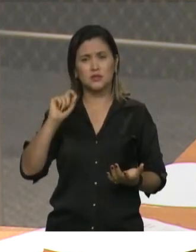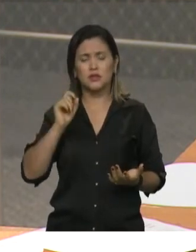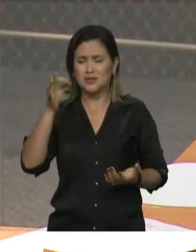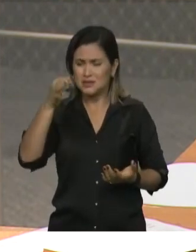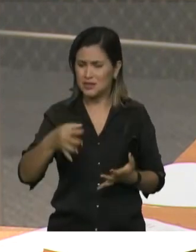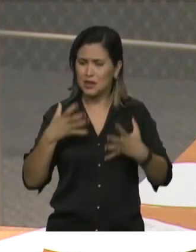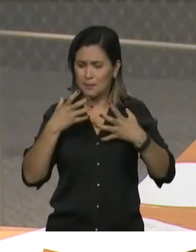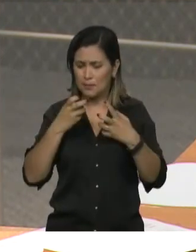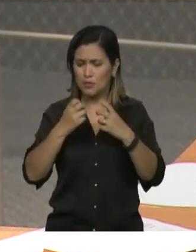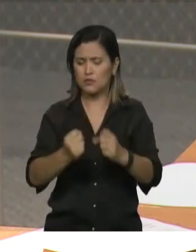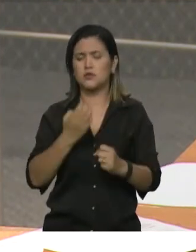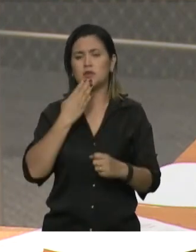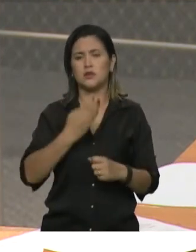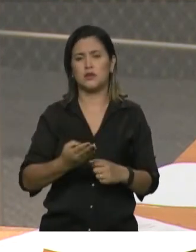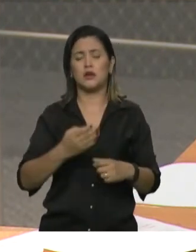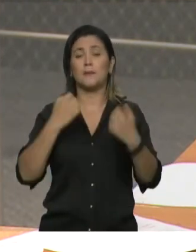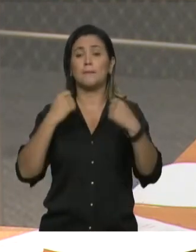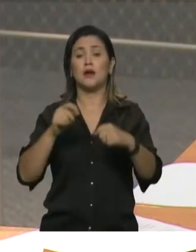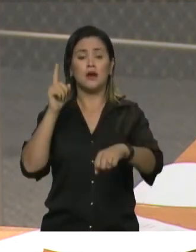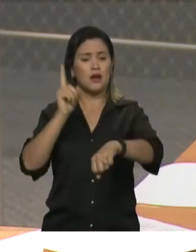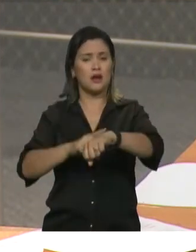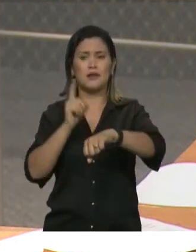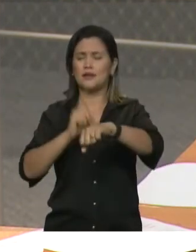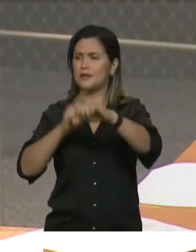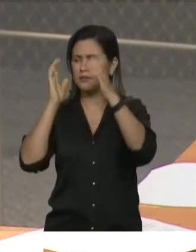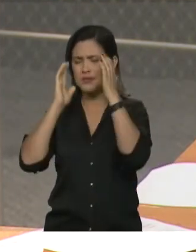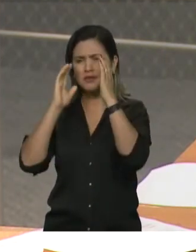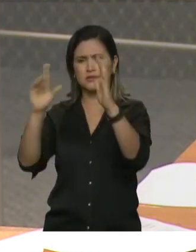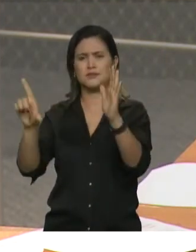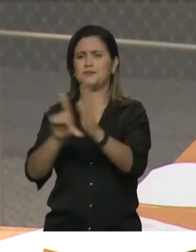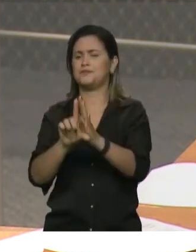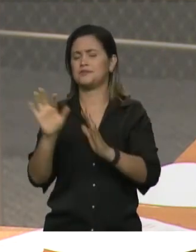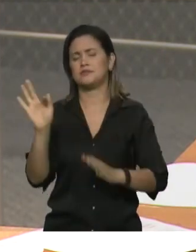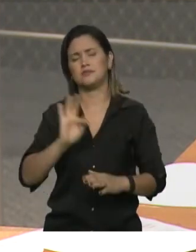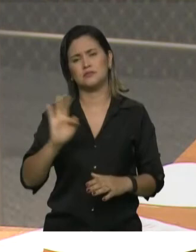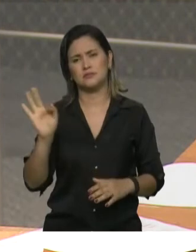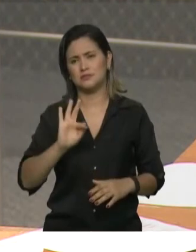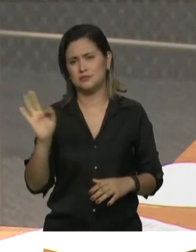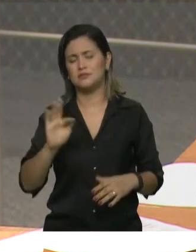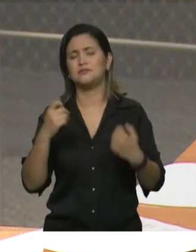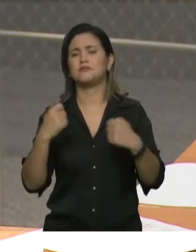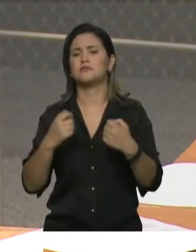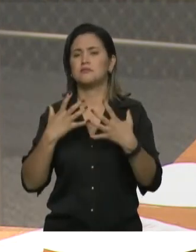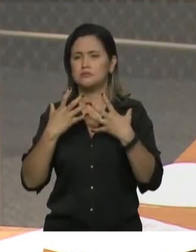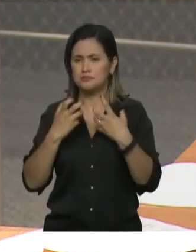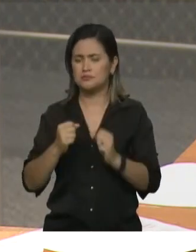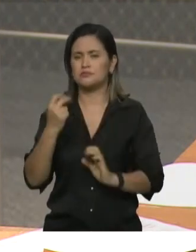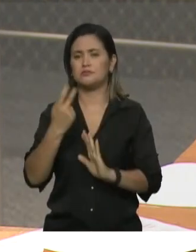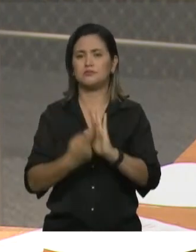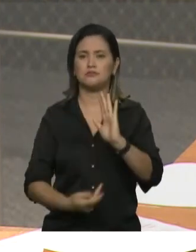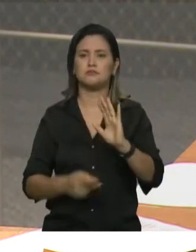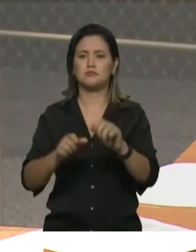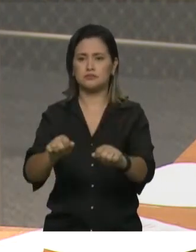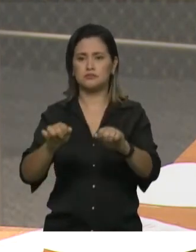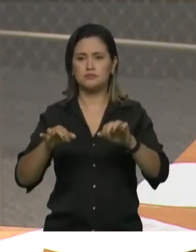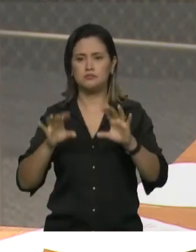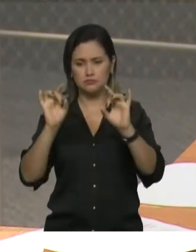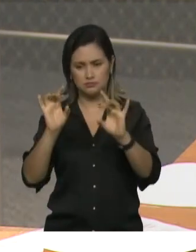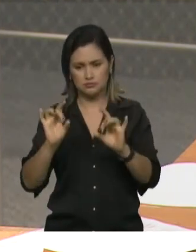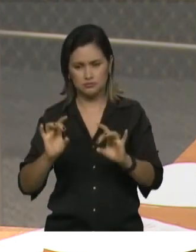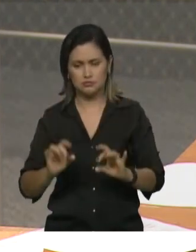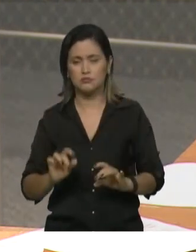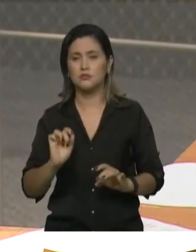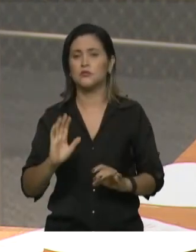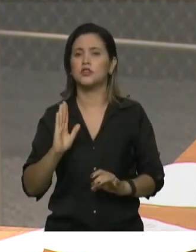cumprimento imediato, e não vejo por que nós não aprovarmos esse projeto na sessão extraordinária que acabamos de